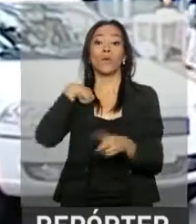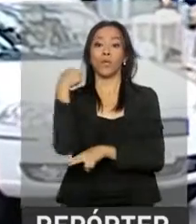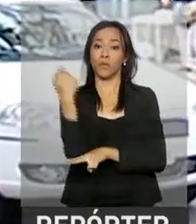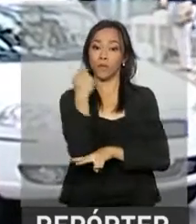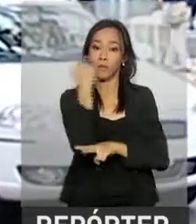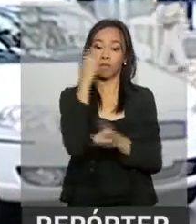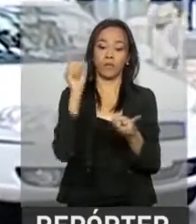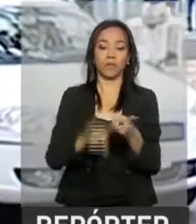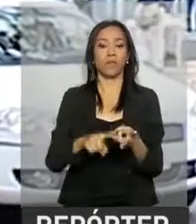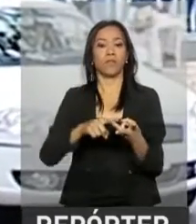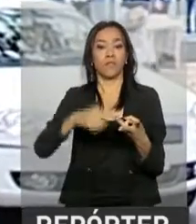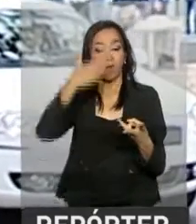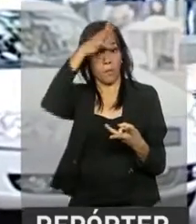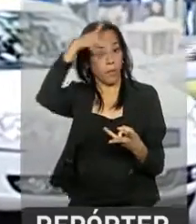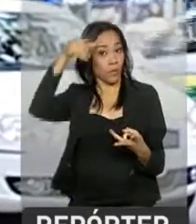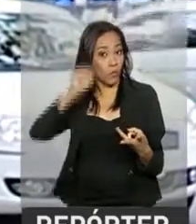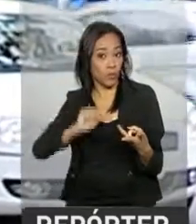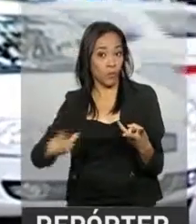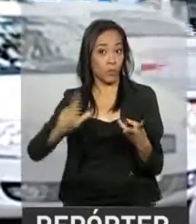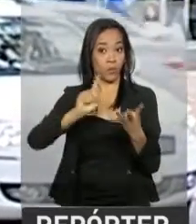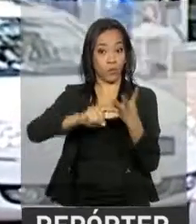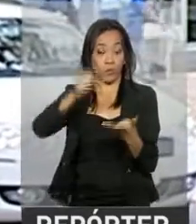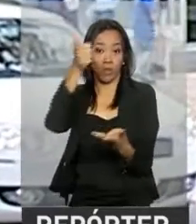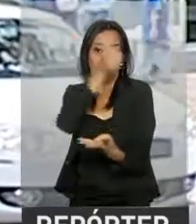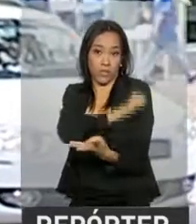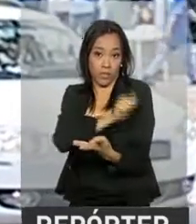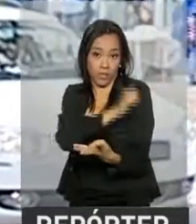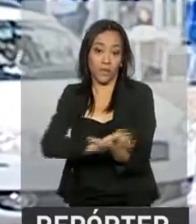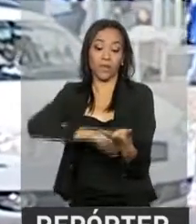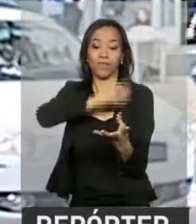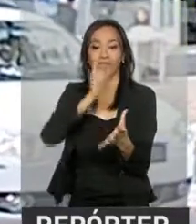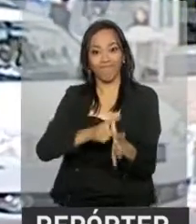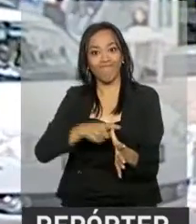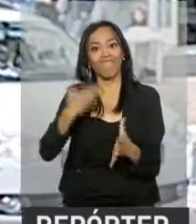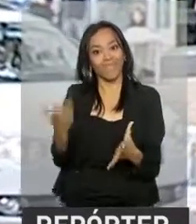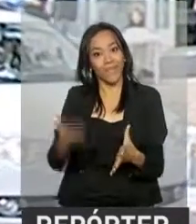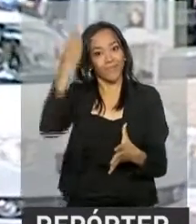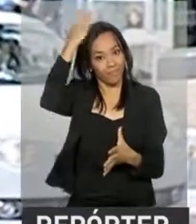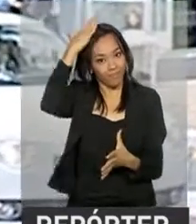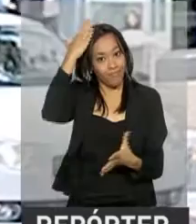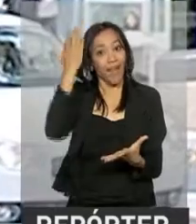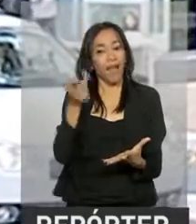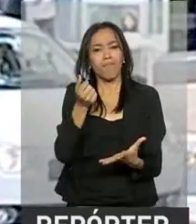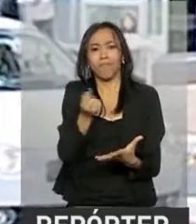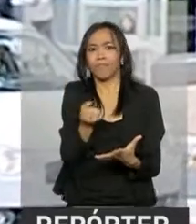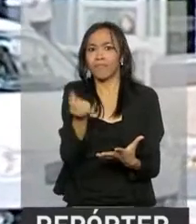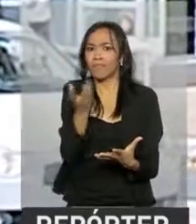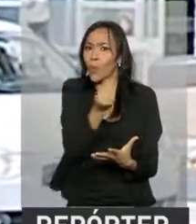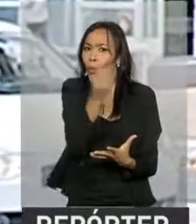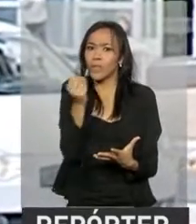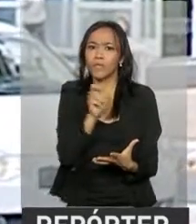Sul, Mato Grosso do Sul, Rio de Janeiro e Paraná. Juntos eles detêm mais da